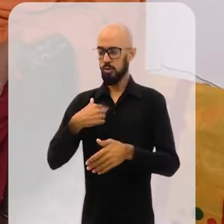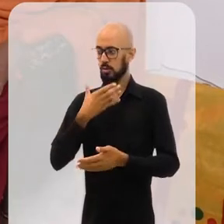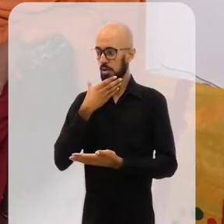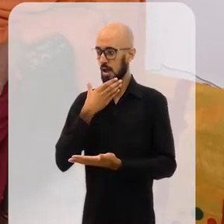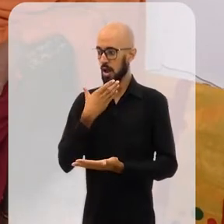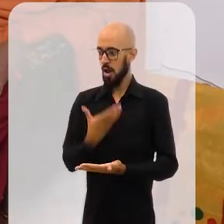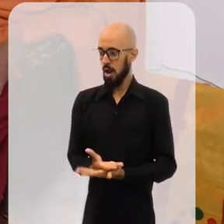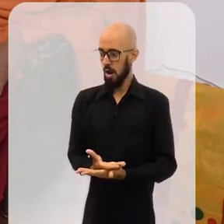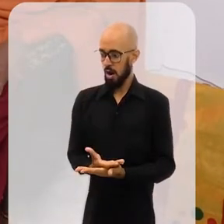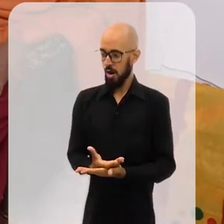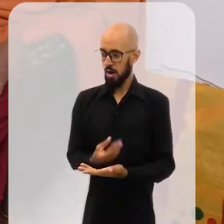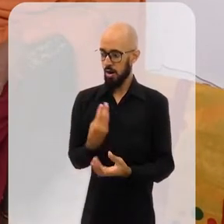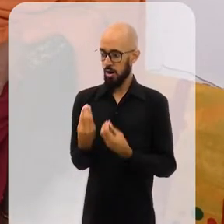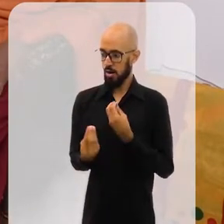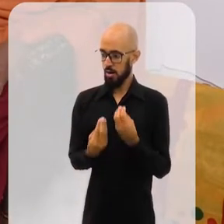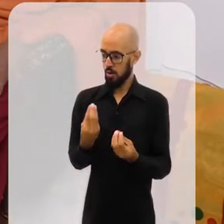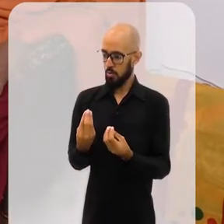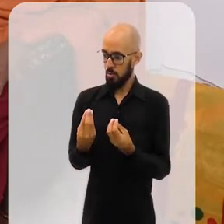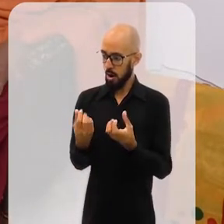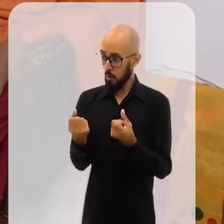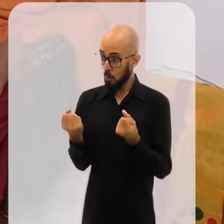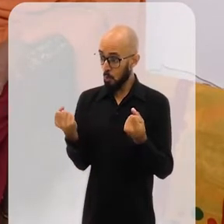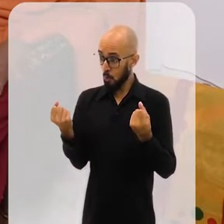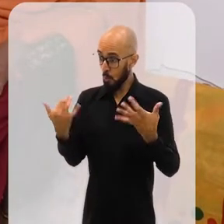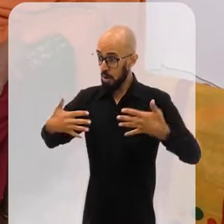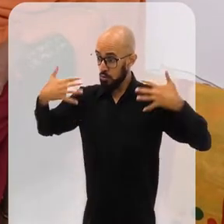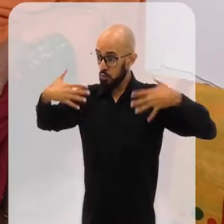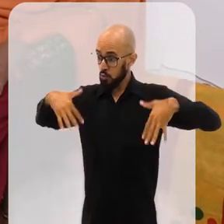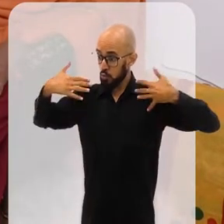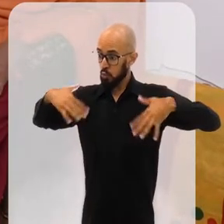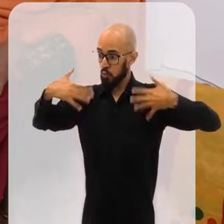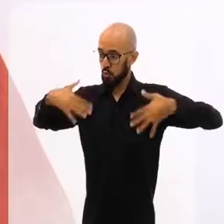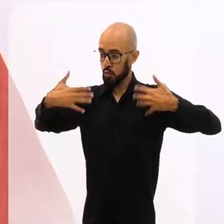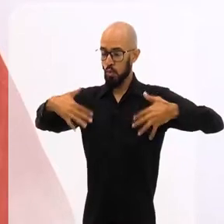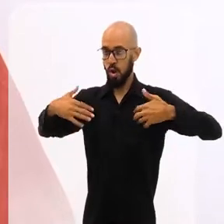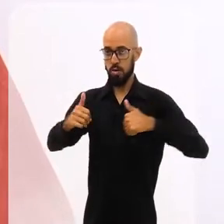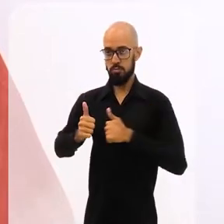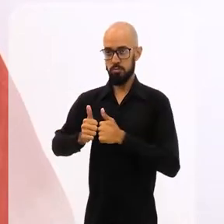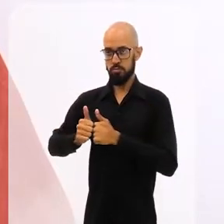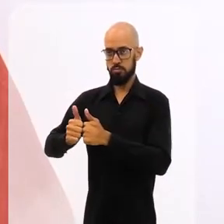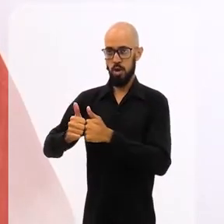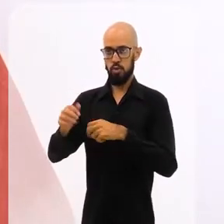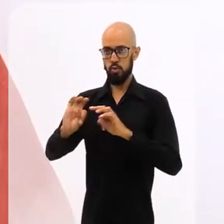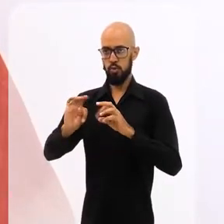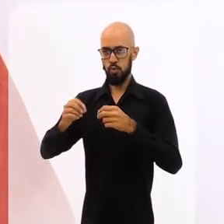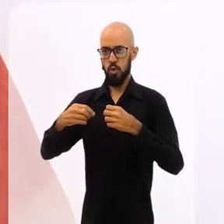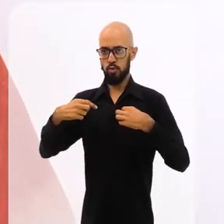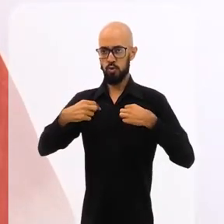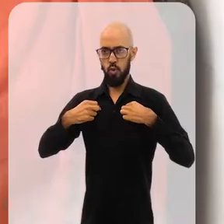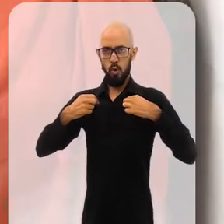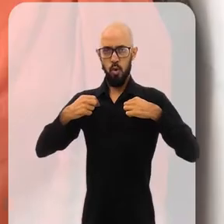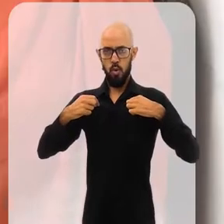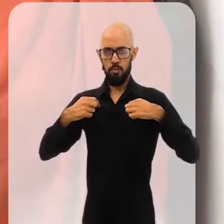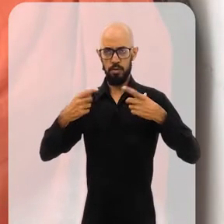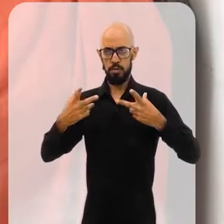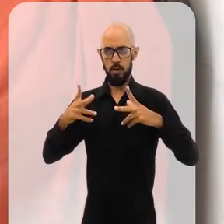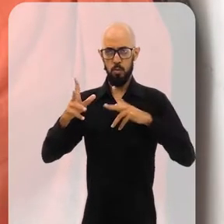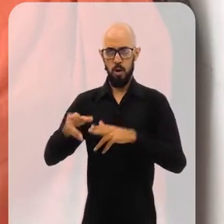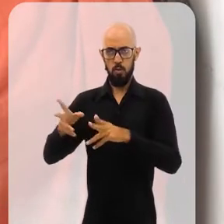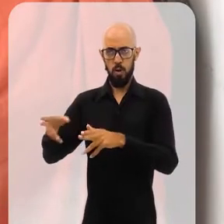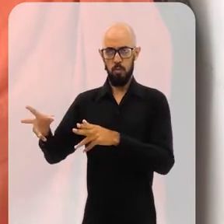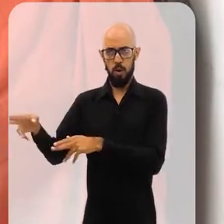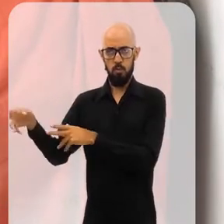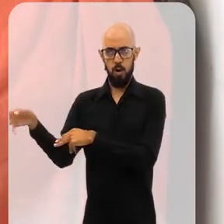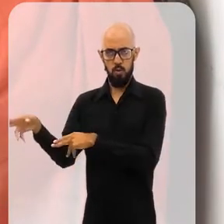fiquei impressionada com o número de seguidores, todos vestidos igualmente.